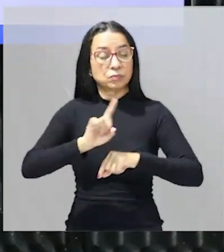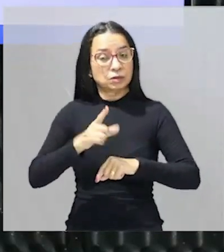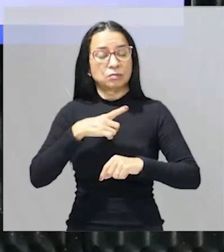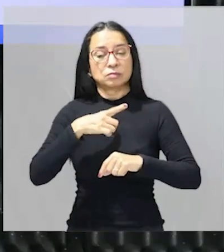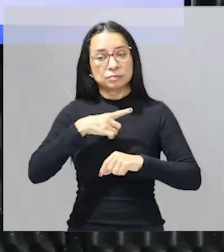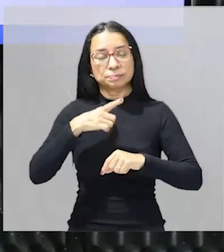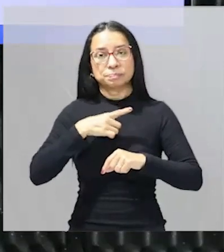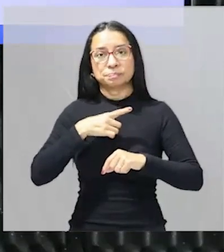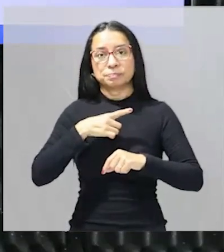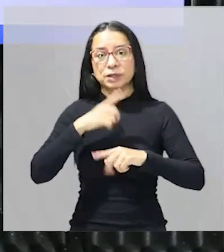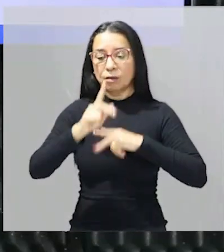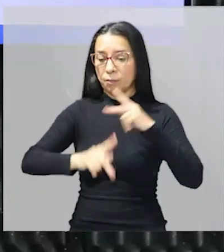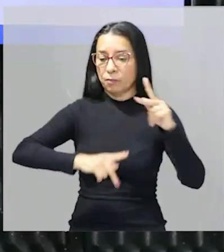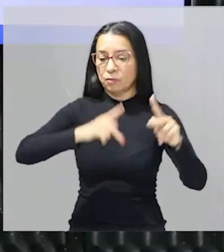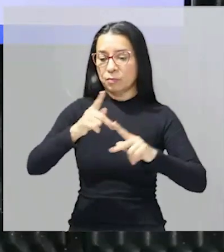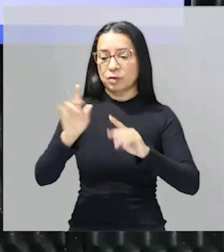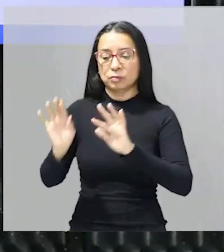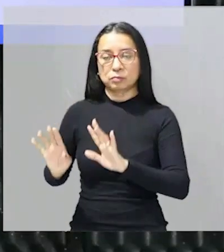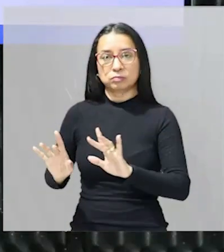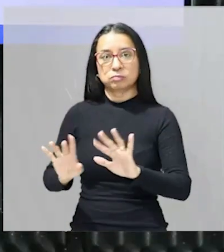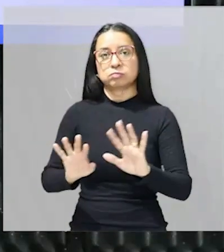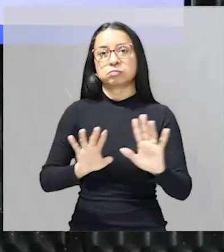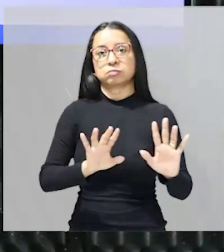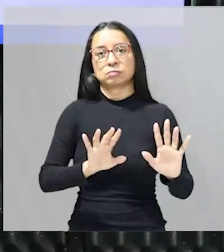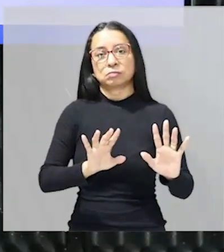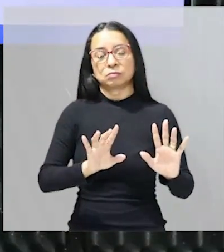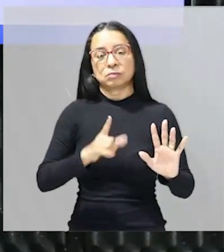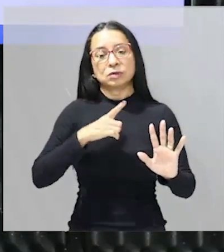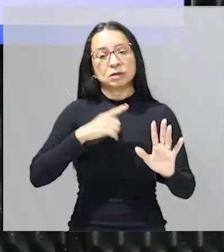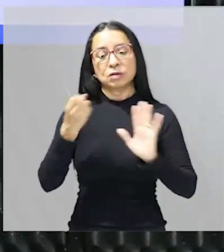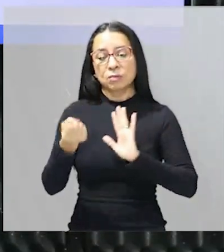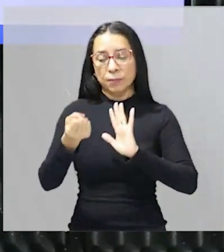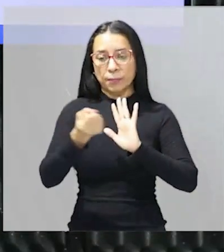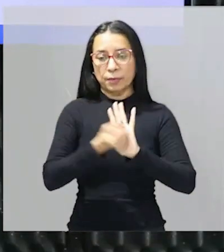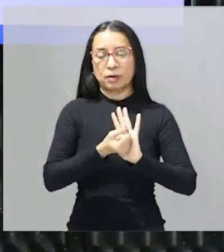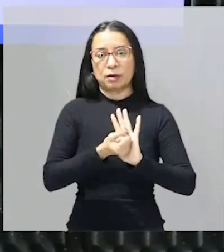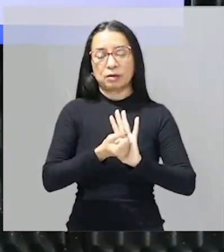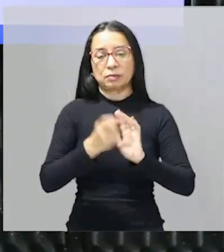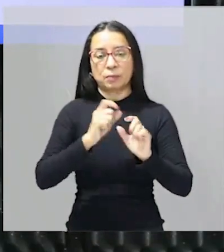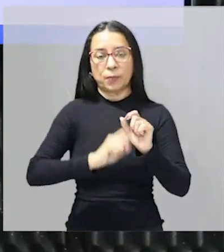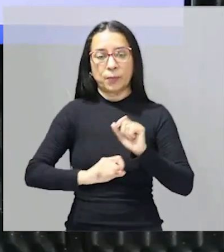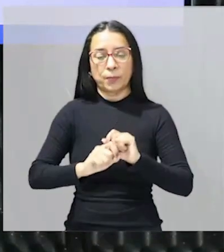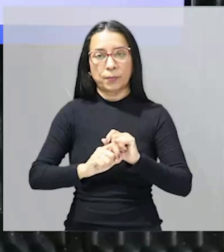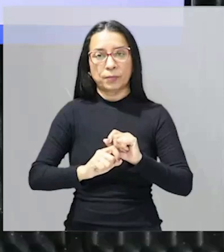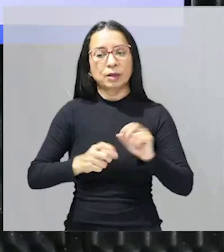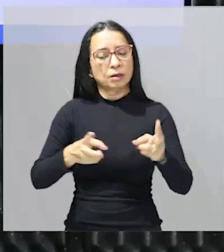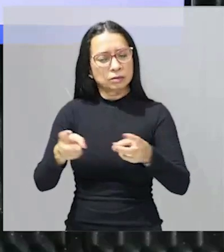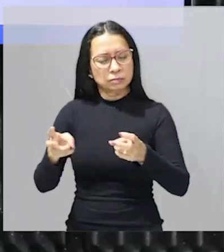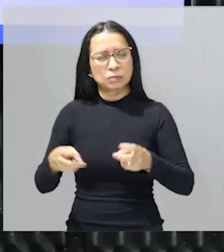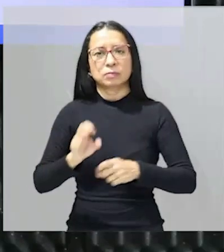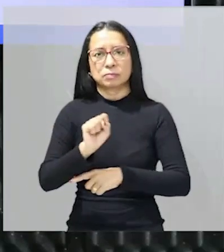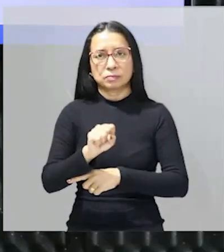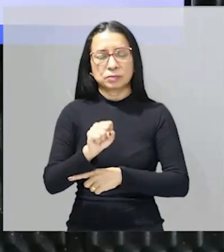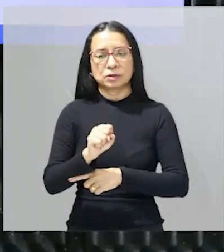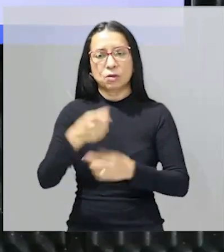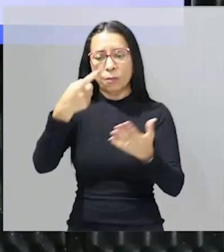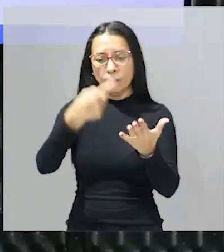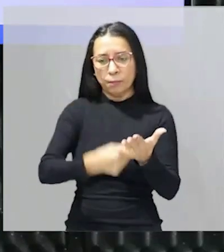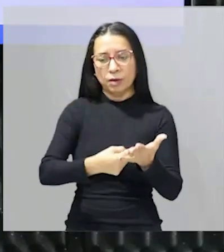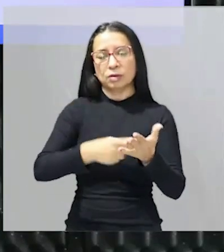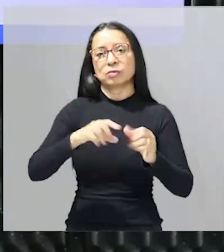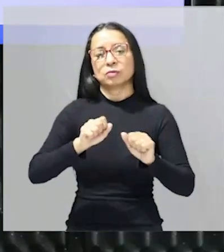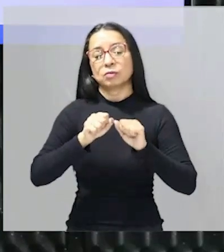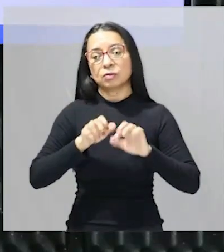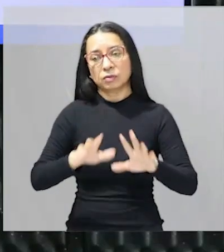temos uma marca de povoamento nessa colonização. Eles vão explorar? Vão explorar. O pacto colonial vai